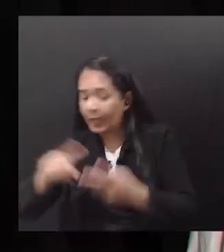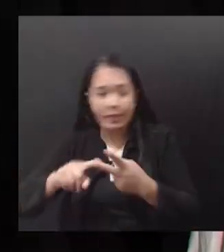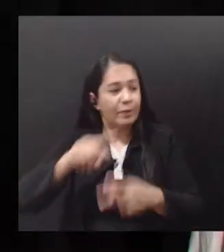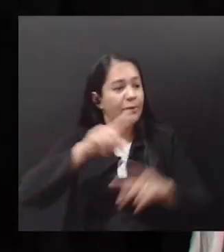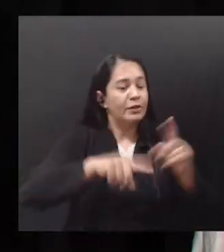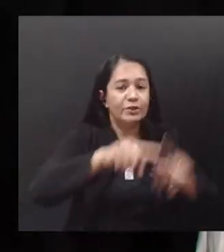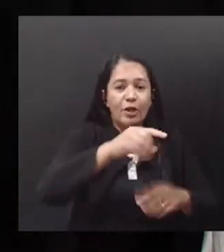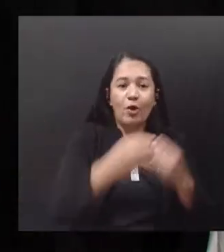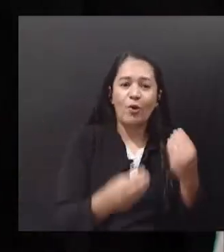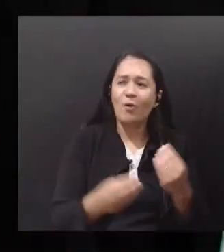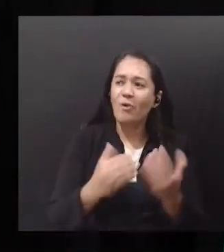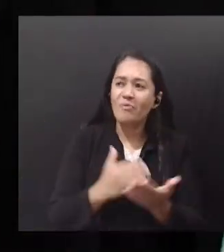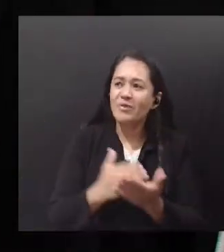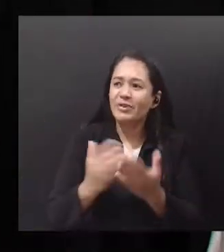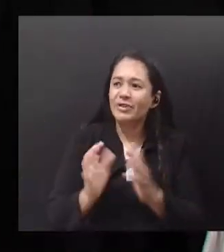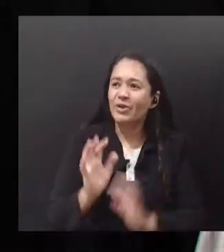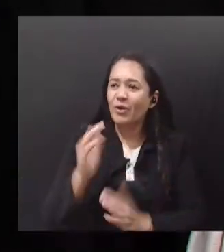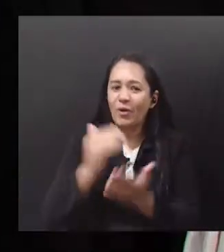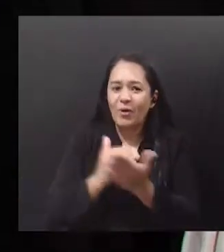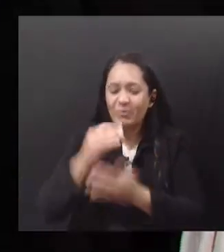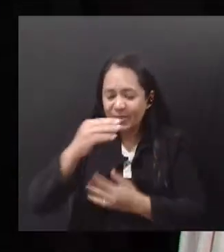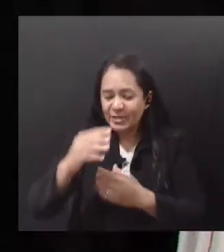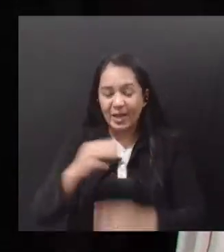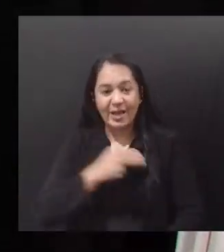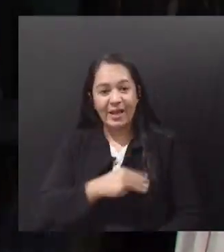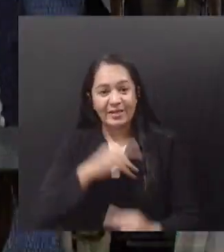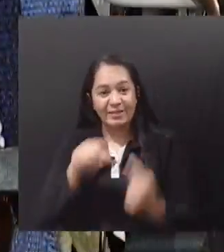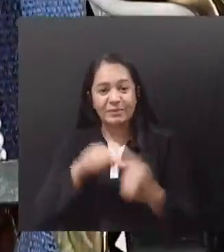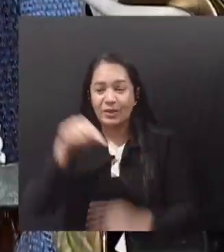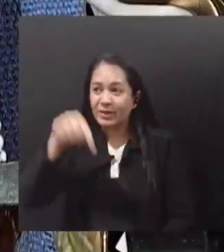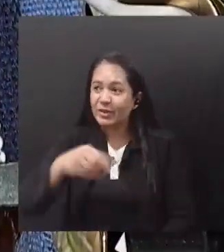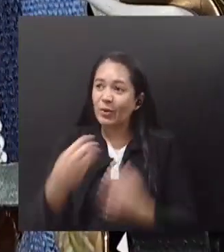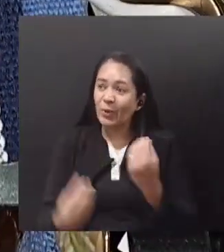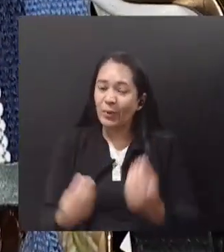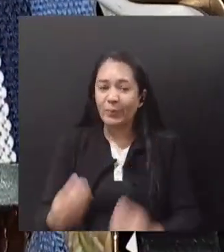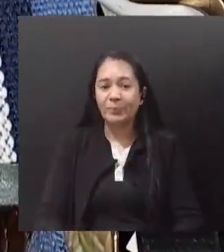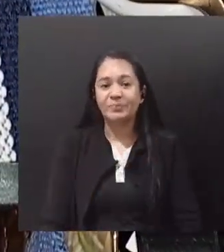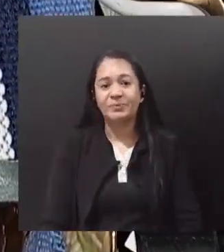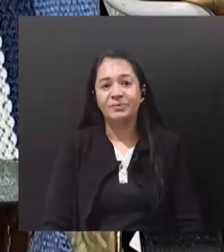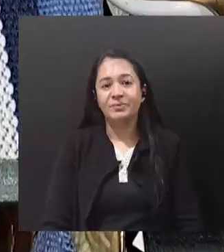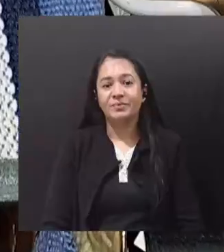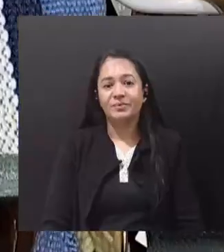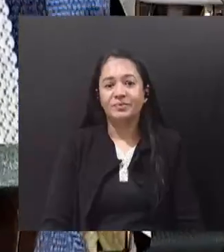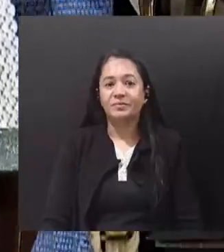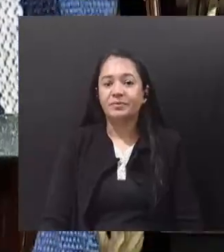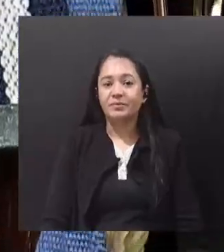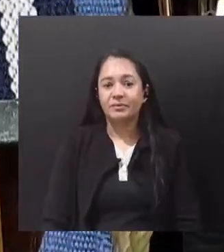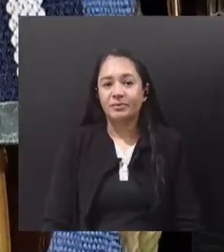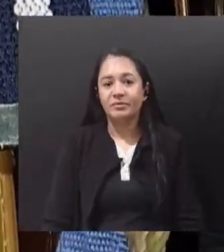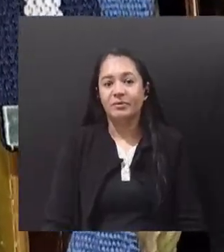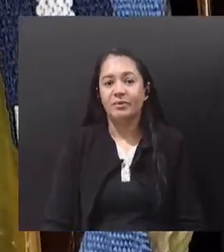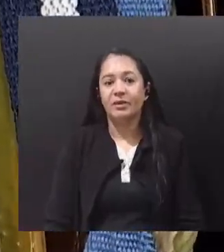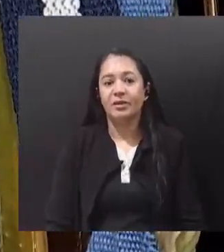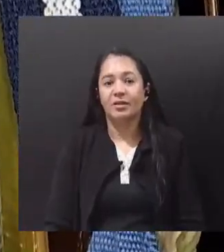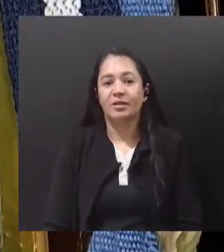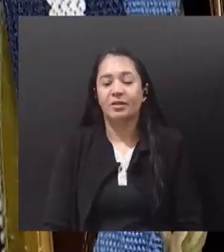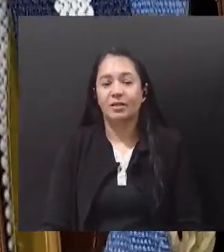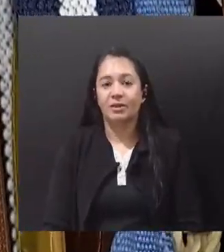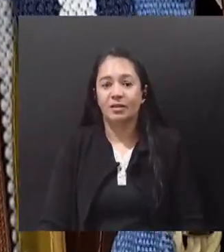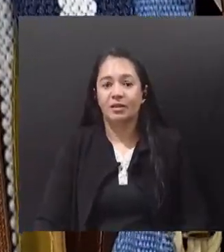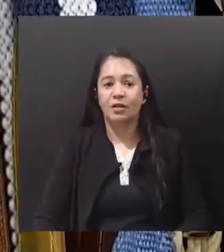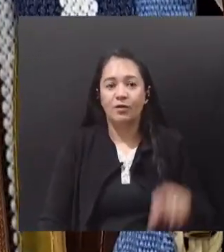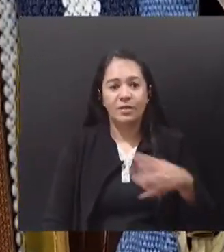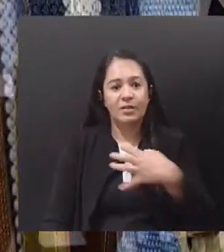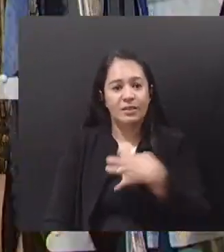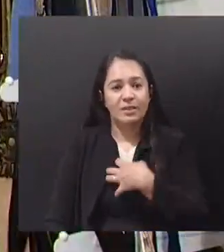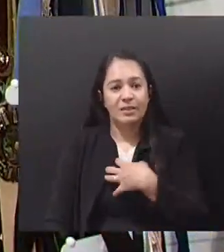que surgiu essa missão aqui no bazar? Então, na verdade, a gente quando se sente, né, à